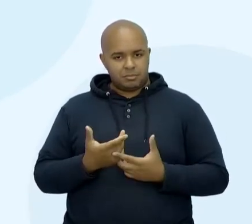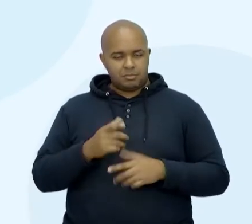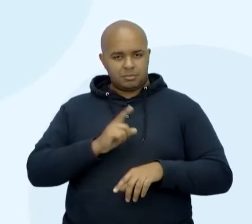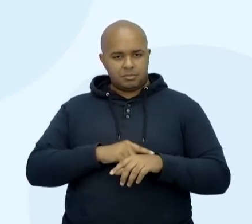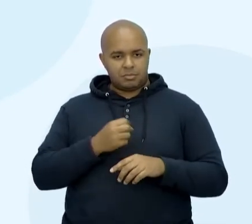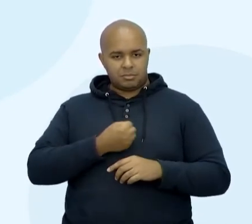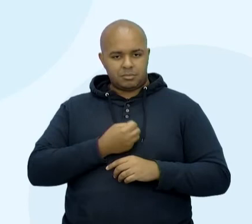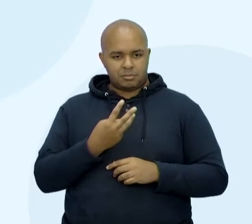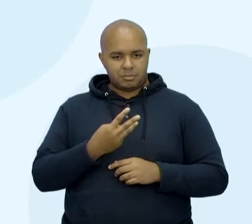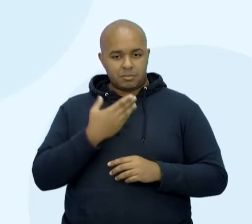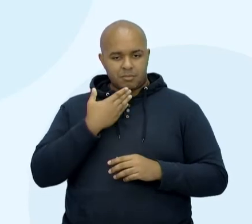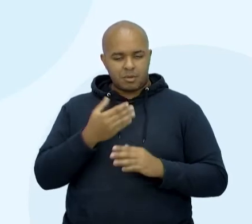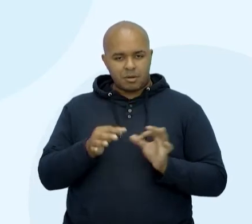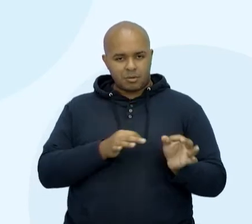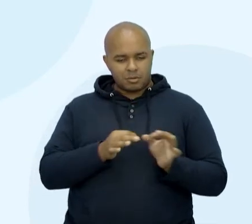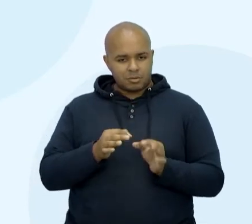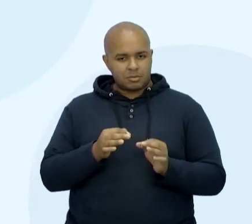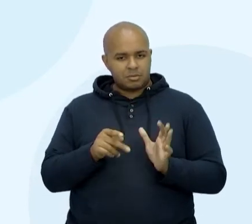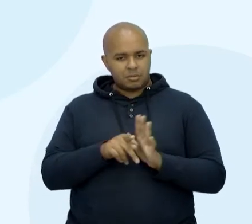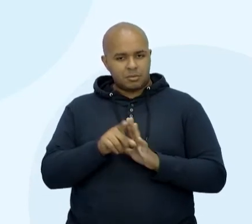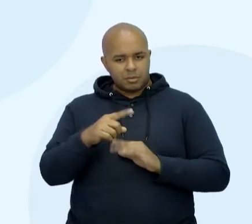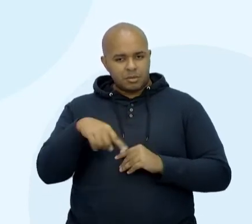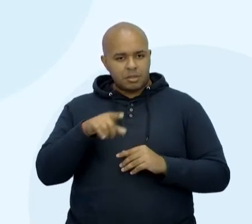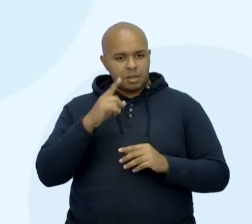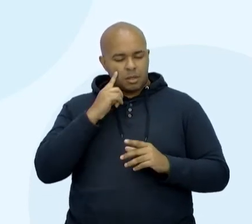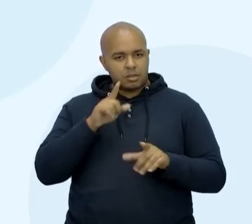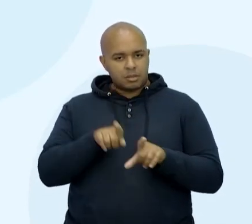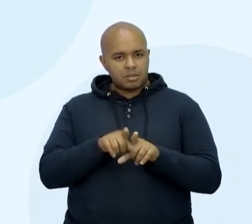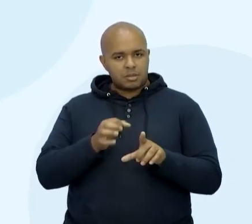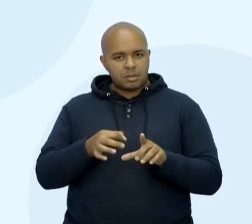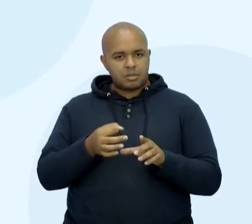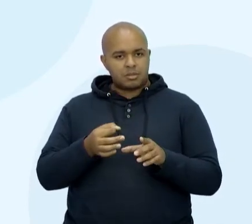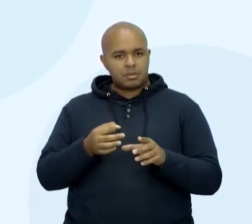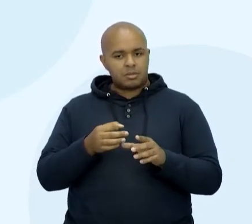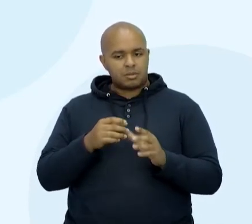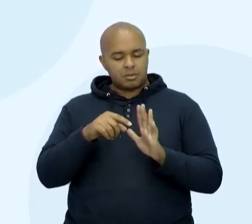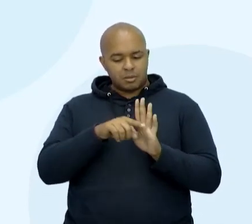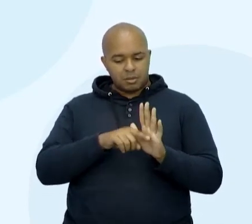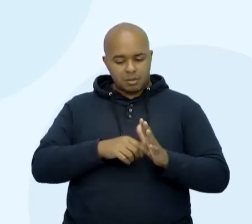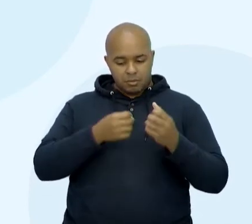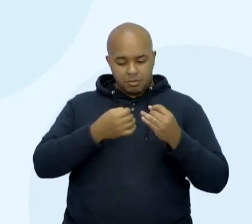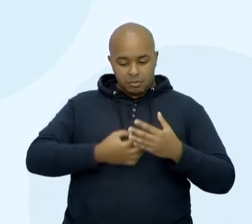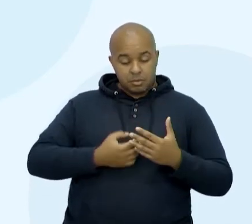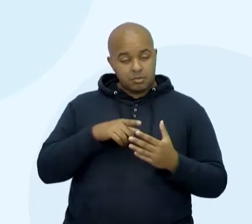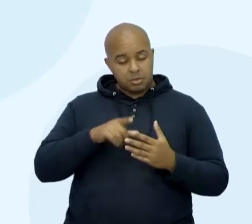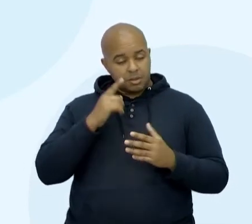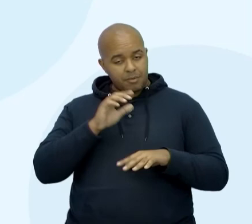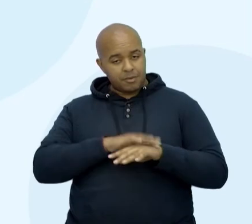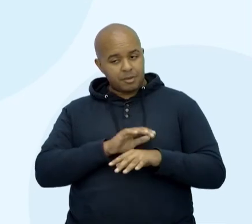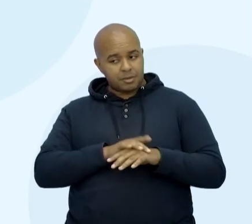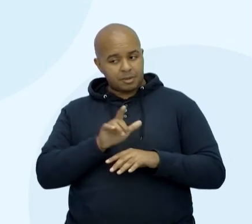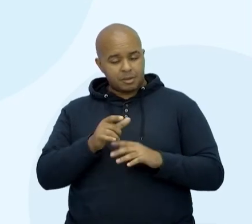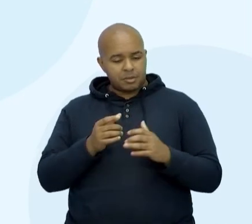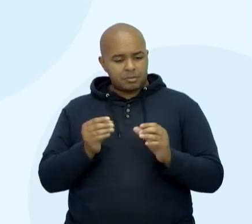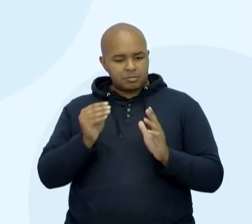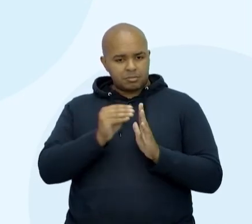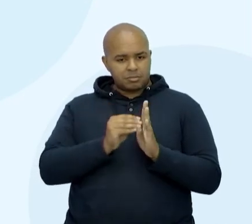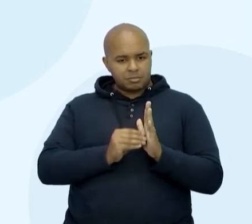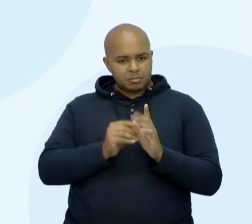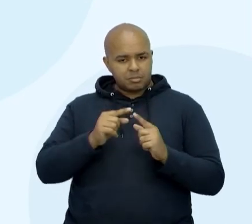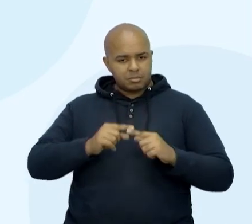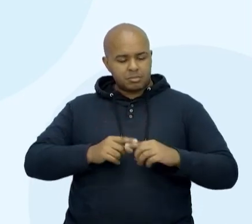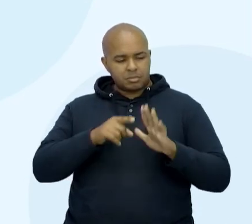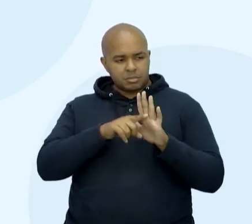momento 3, pede uma organização para vocês aí dos dados, né? Que vocês façam aí a consolidação